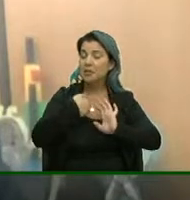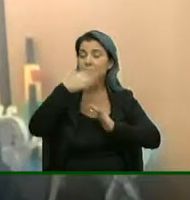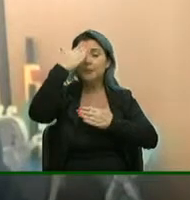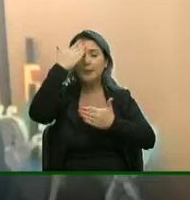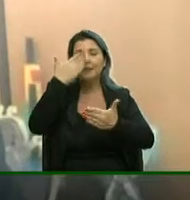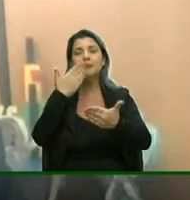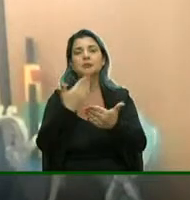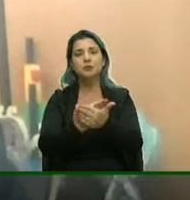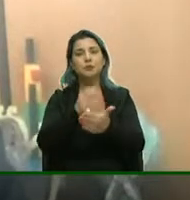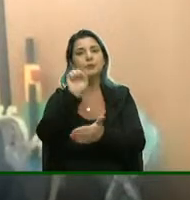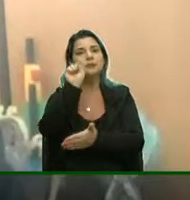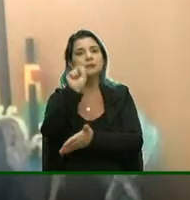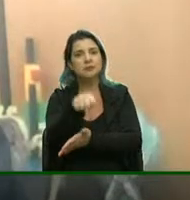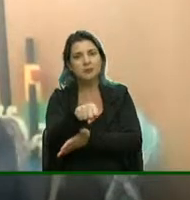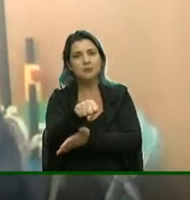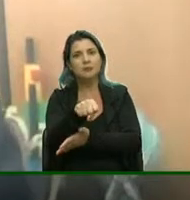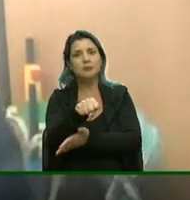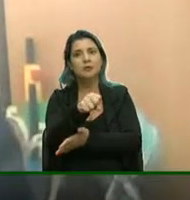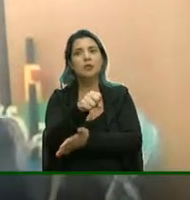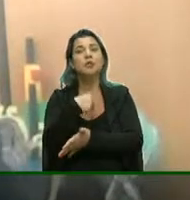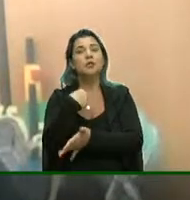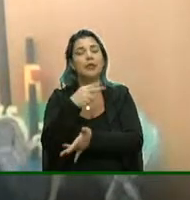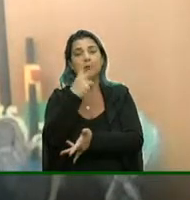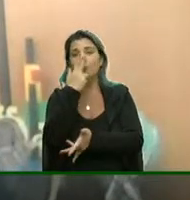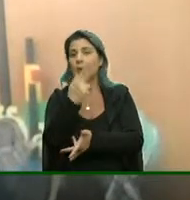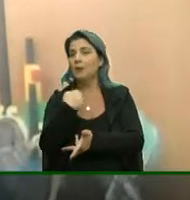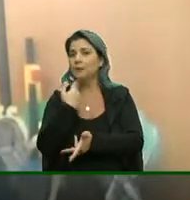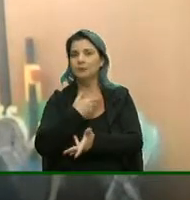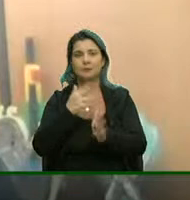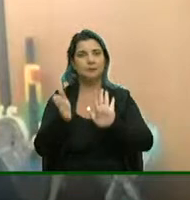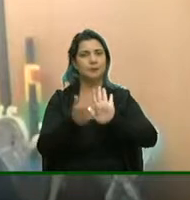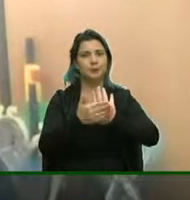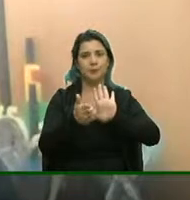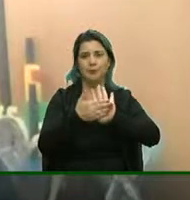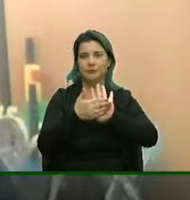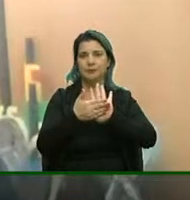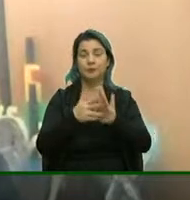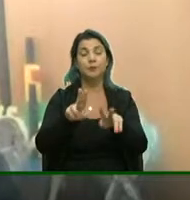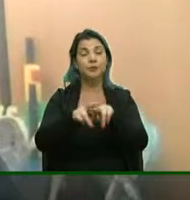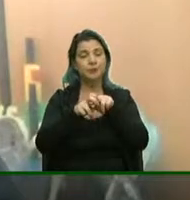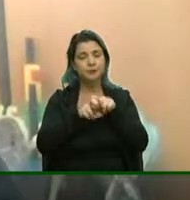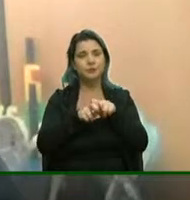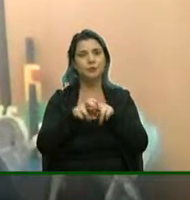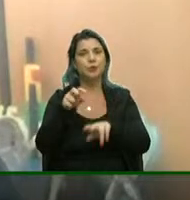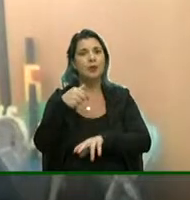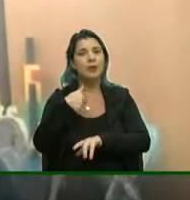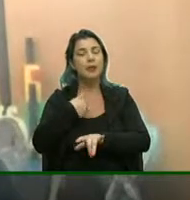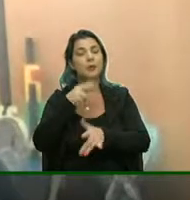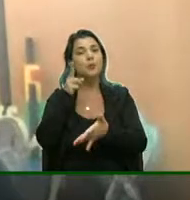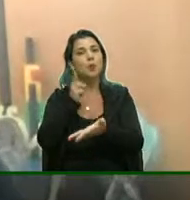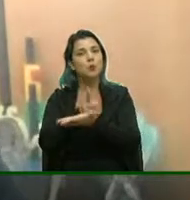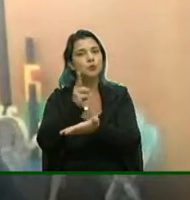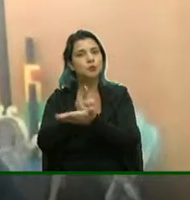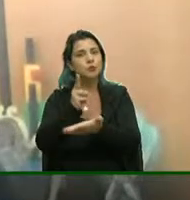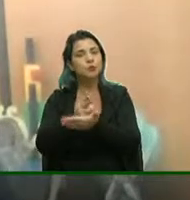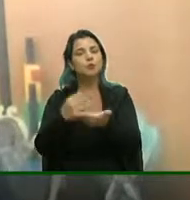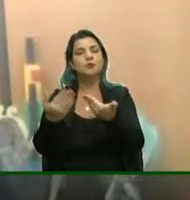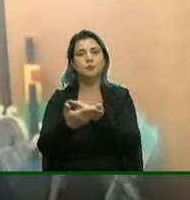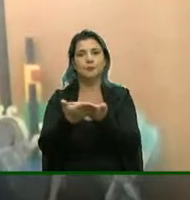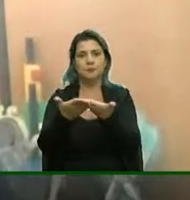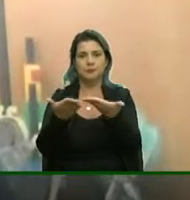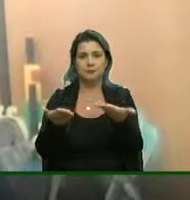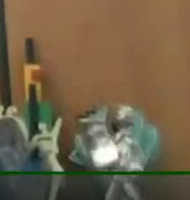que vá ao encontro da nossa proposta. Portanto, eu mantenho aqui à